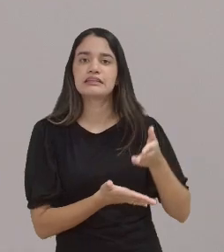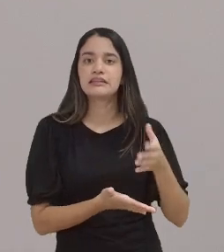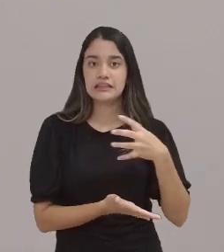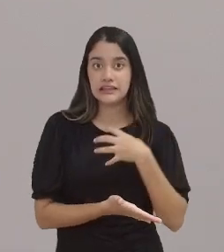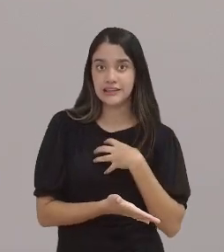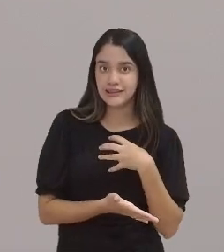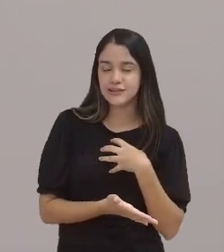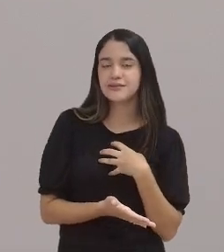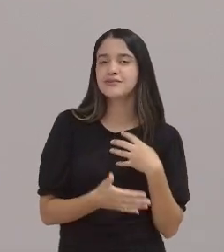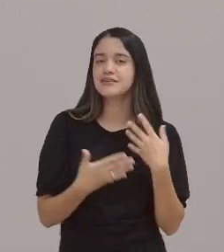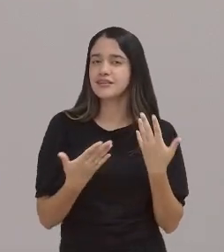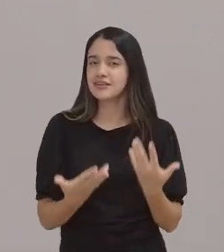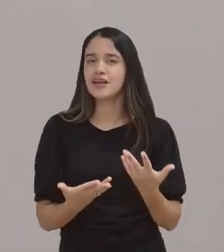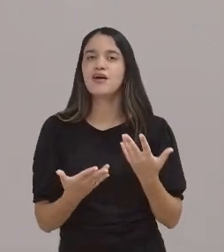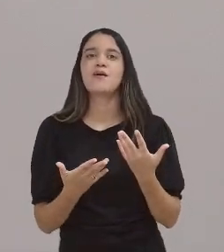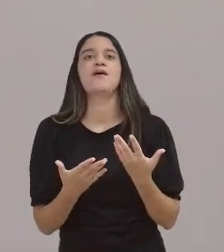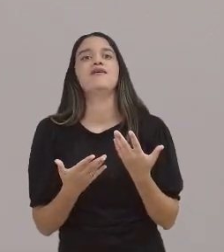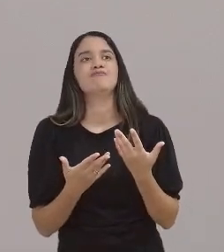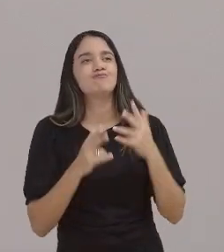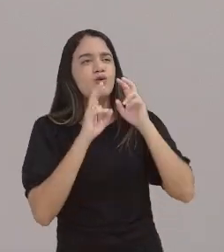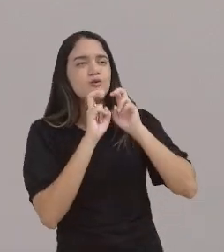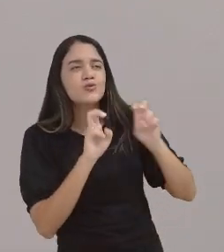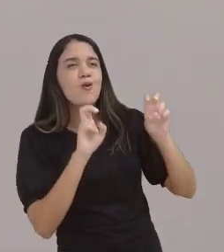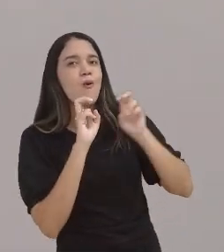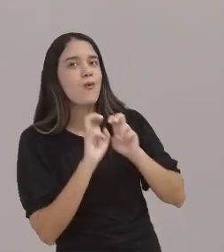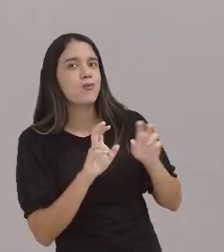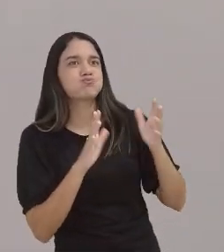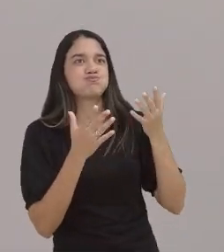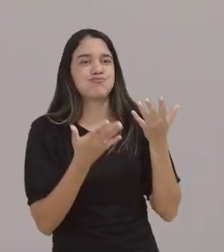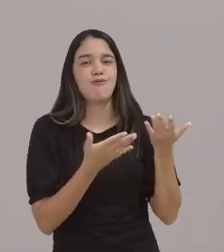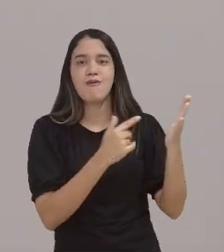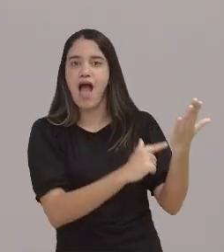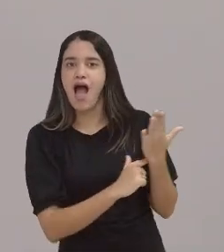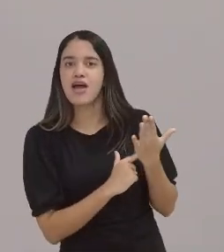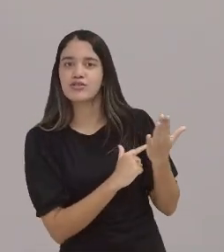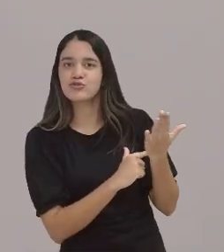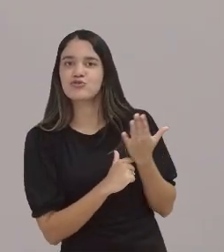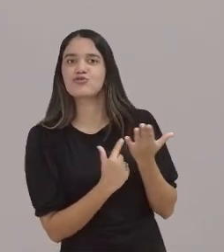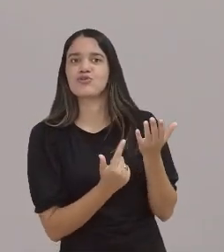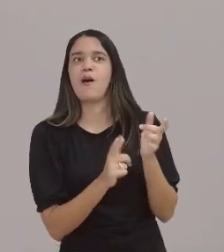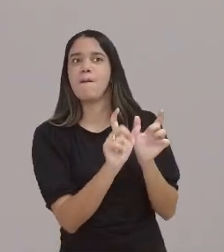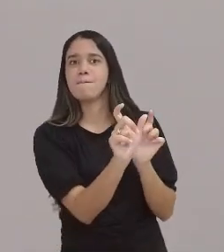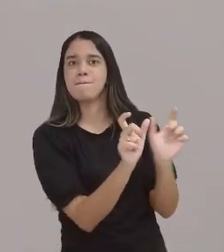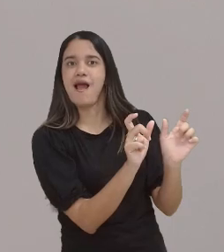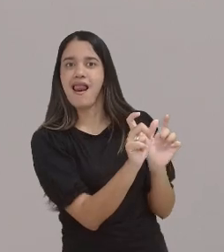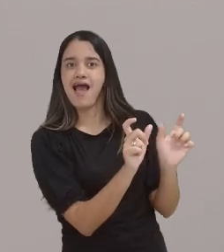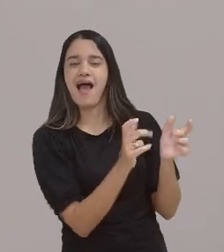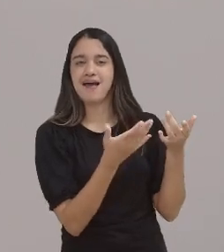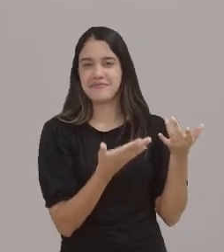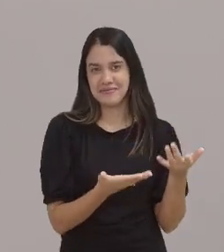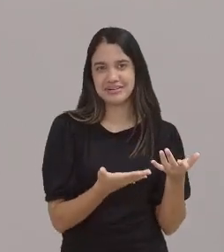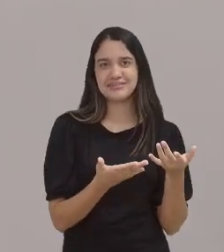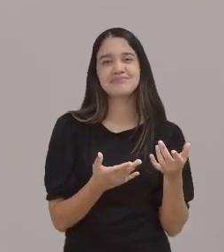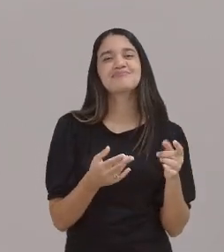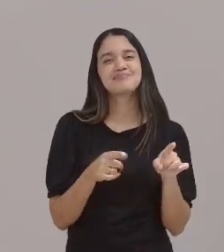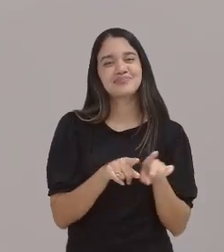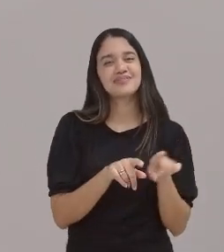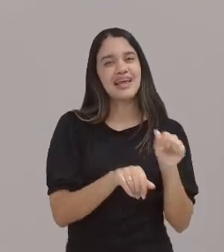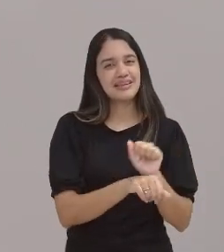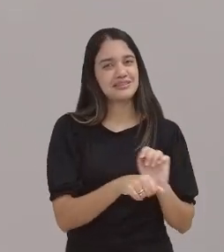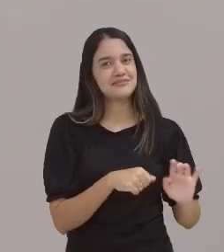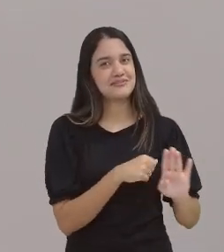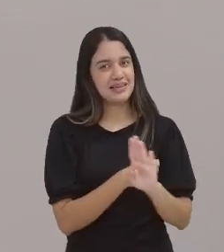sentido. E aí a gente pede socorro, né? A gente pede auxílio a essas palavras, as conjunções e